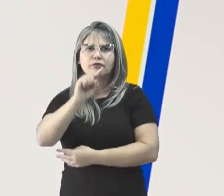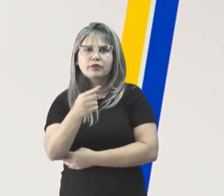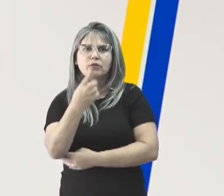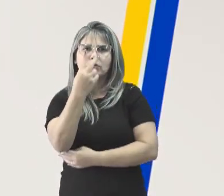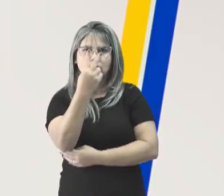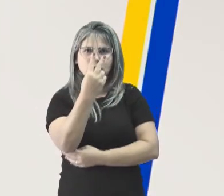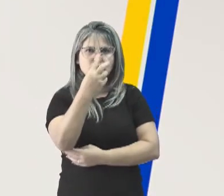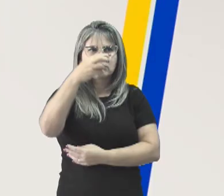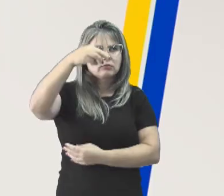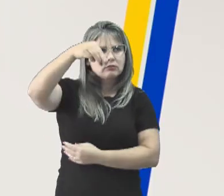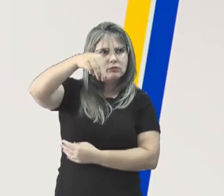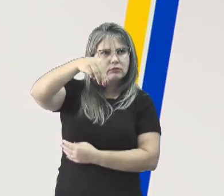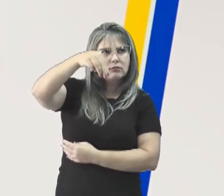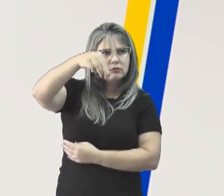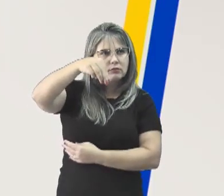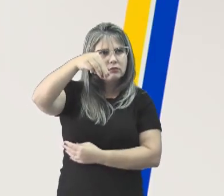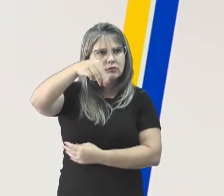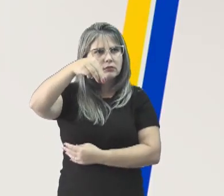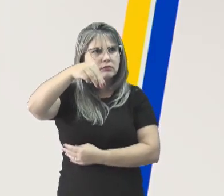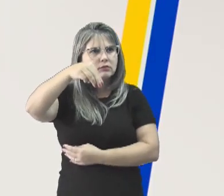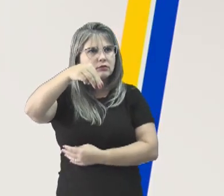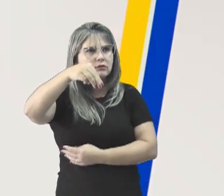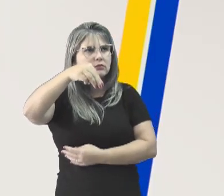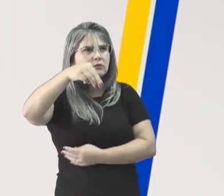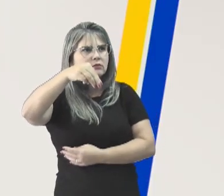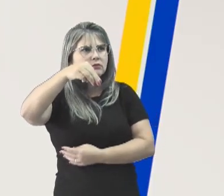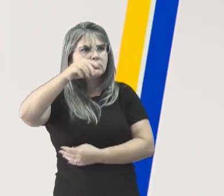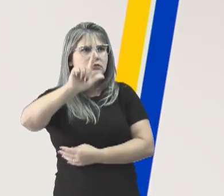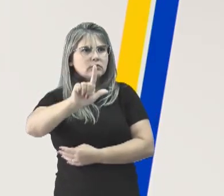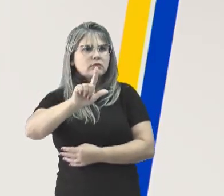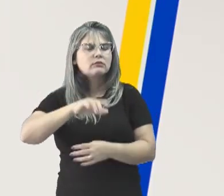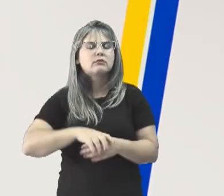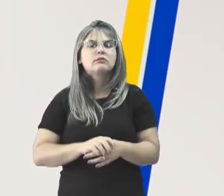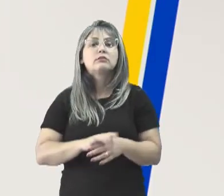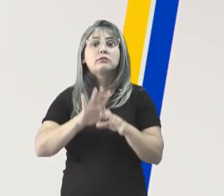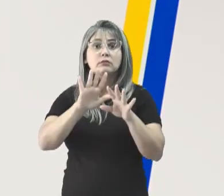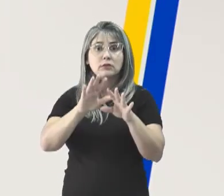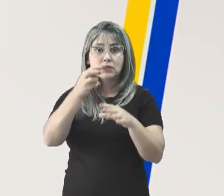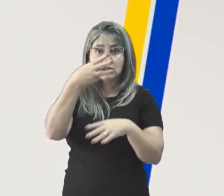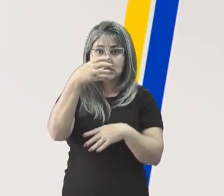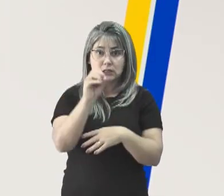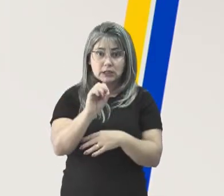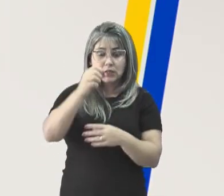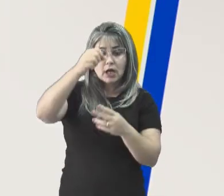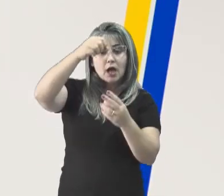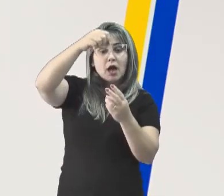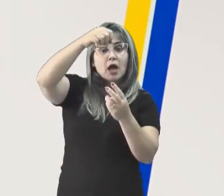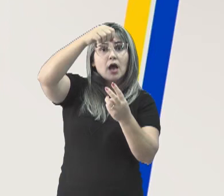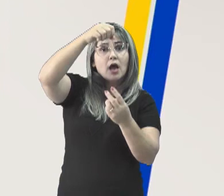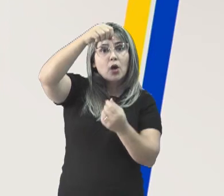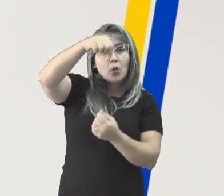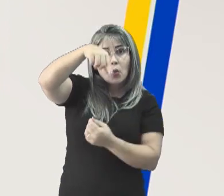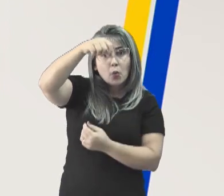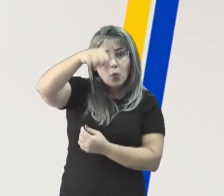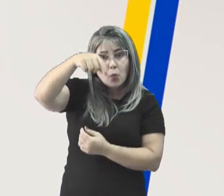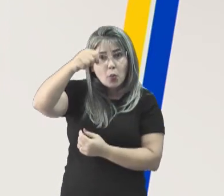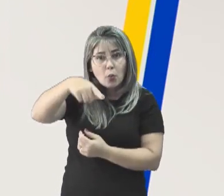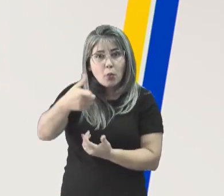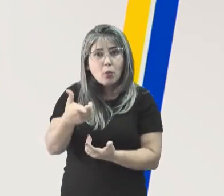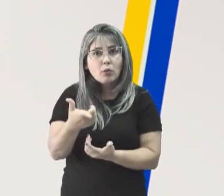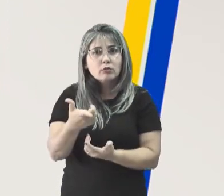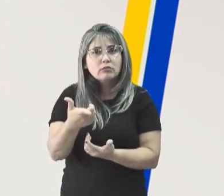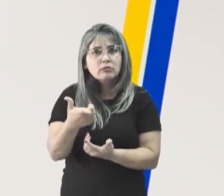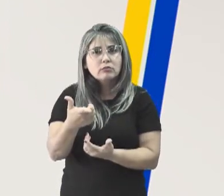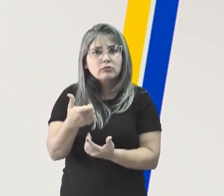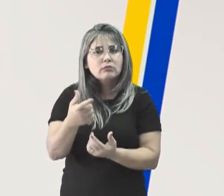saber... nessas 30 gotas, certo? Qual é o total de mililitros? Transformar gota